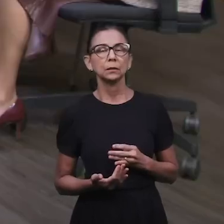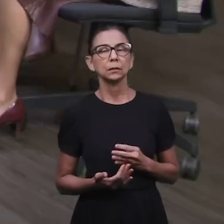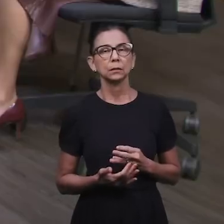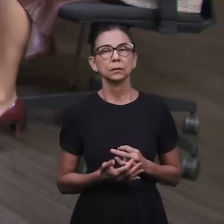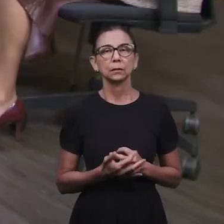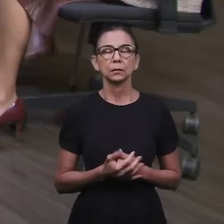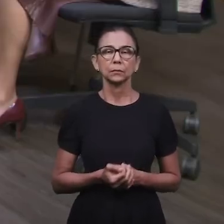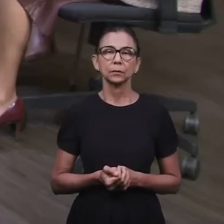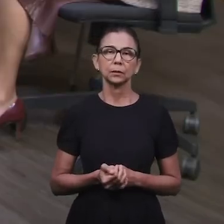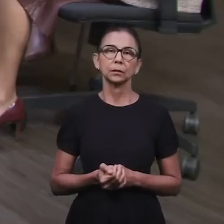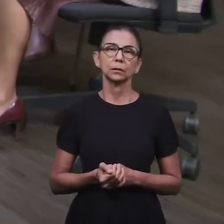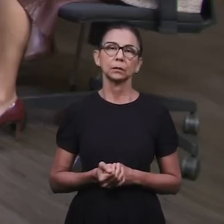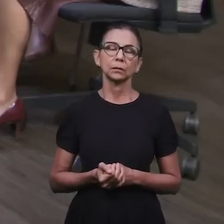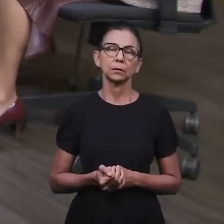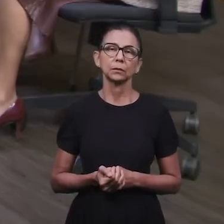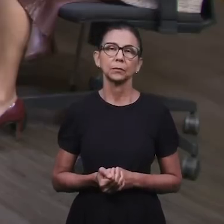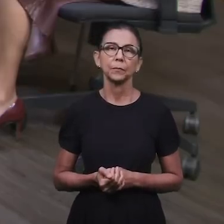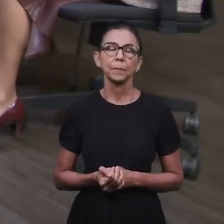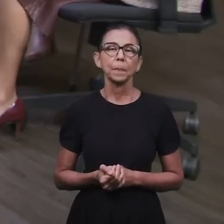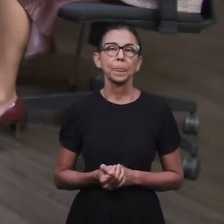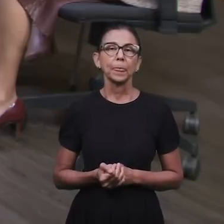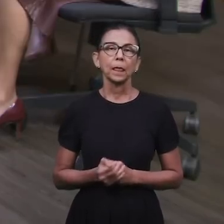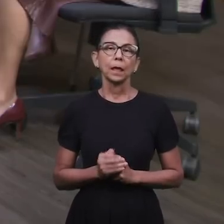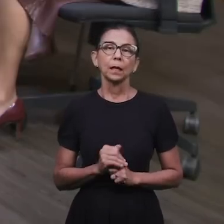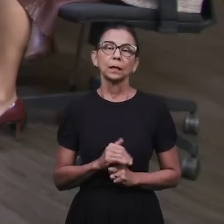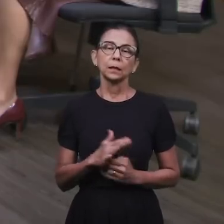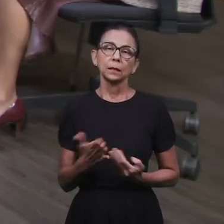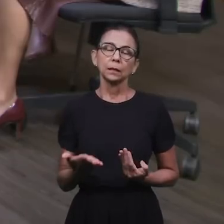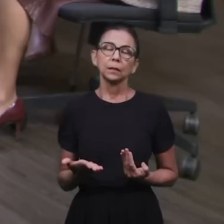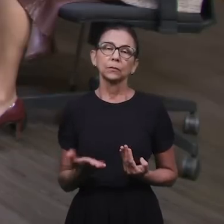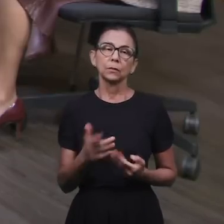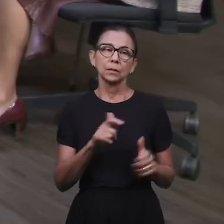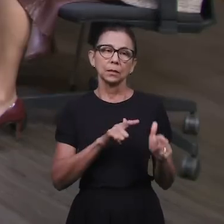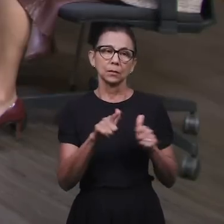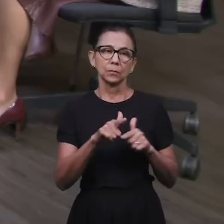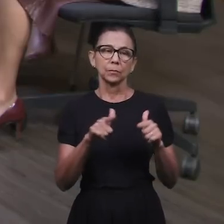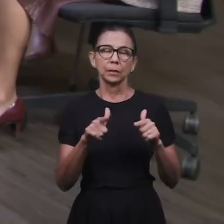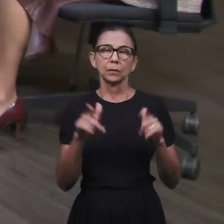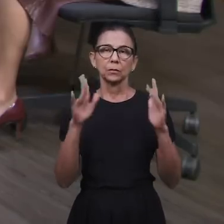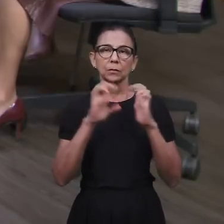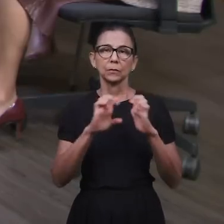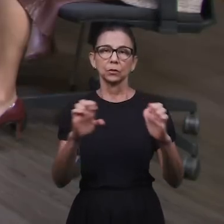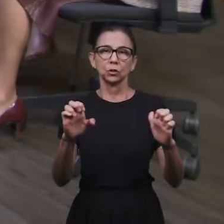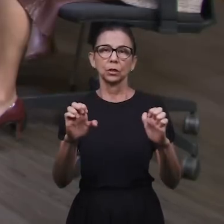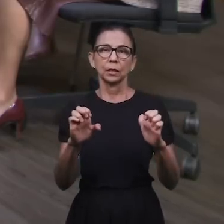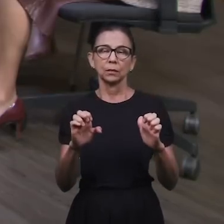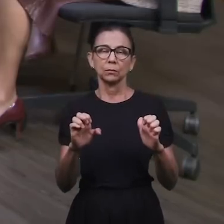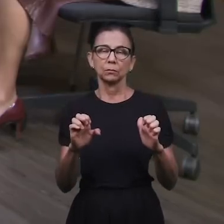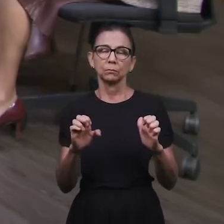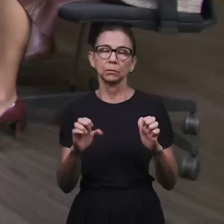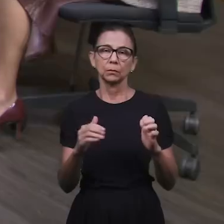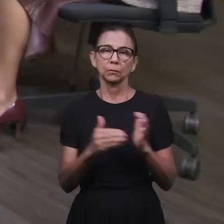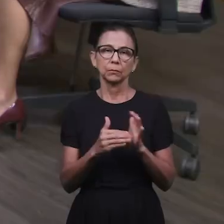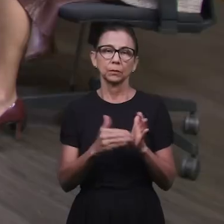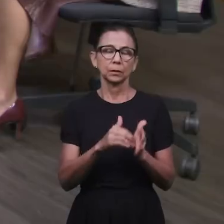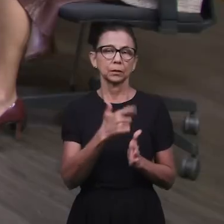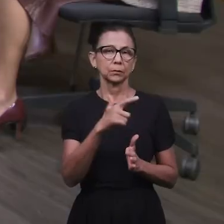em que o jovem se torna protagonista e o Evangelho Sem Fronteiras, a Semente Preciosa, está aí para provar isso, vocês estão